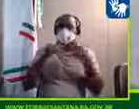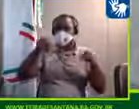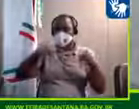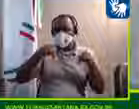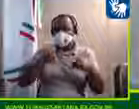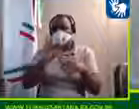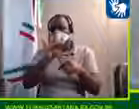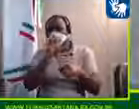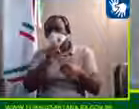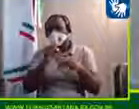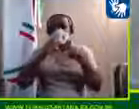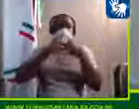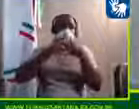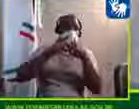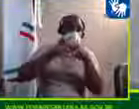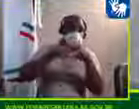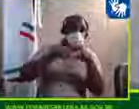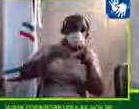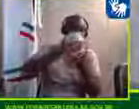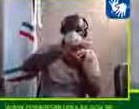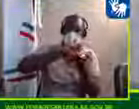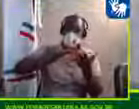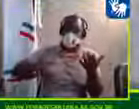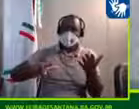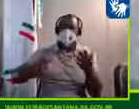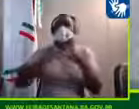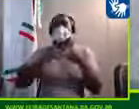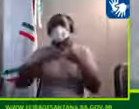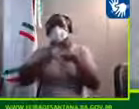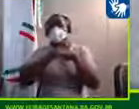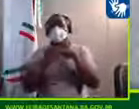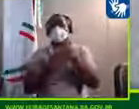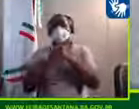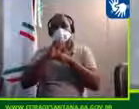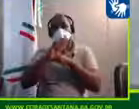de tratamento médico aos pacientes com Covid-19 que